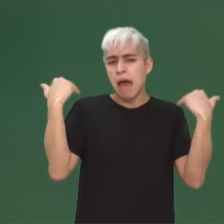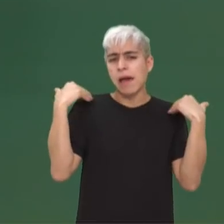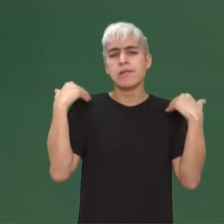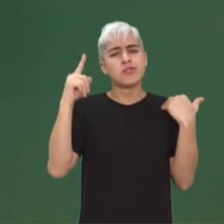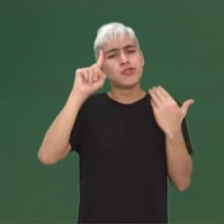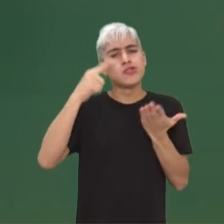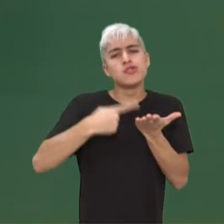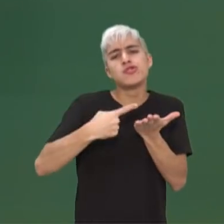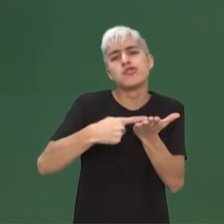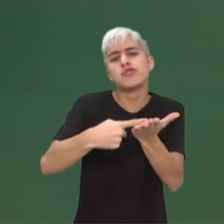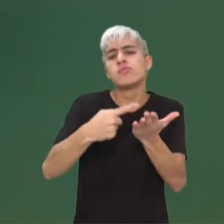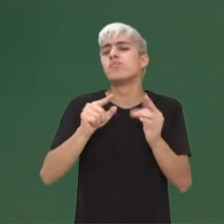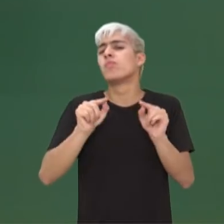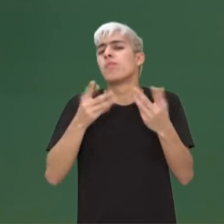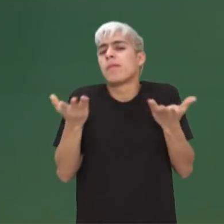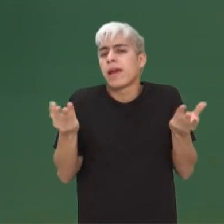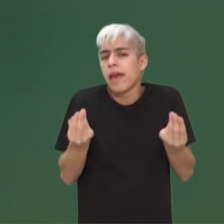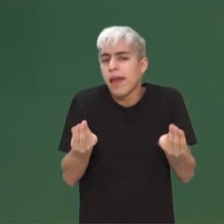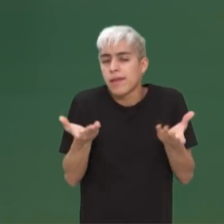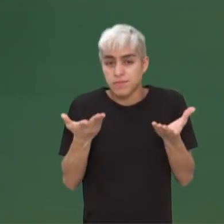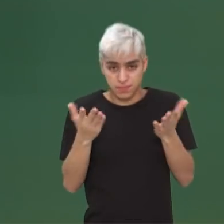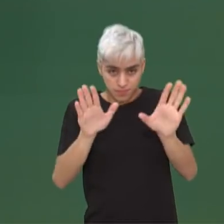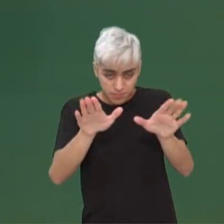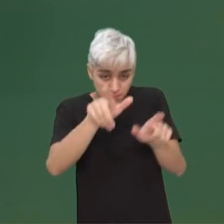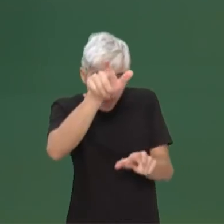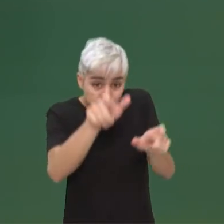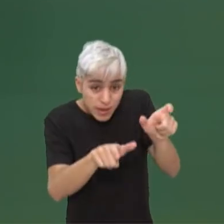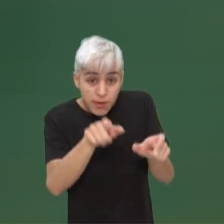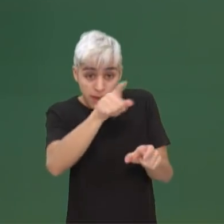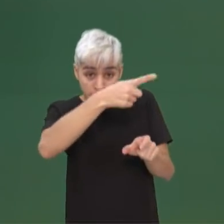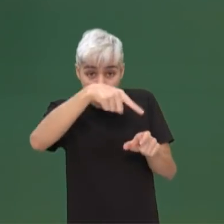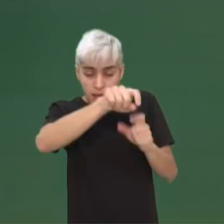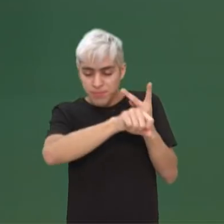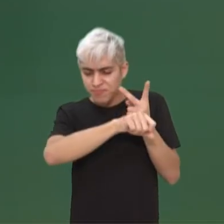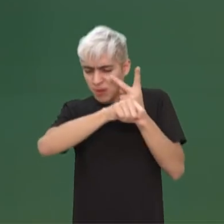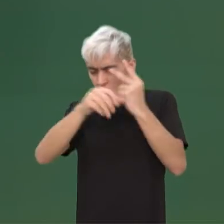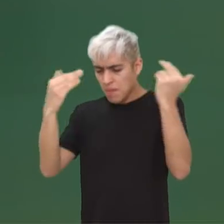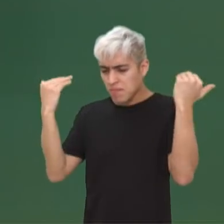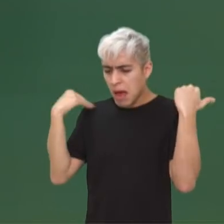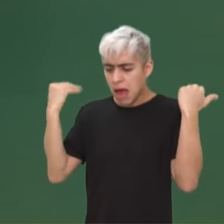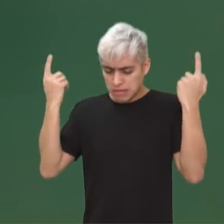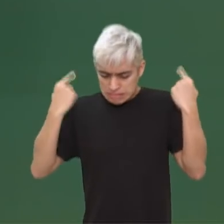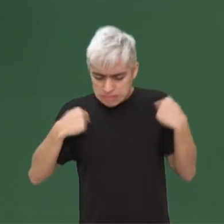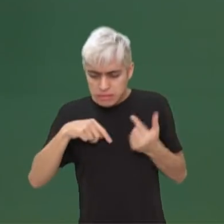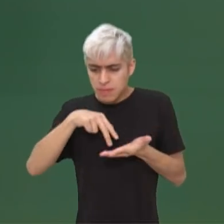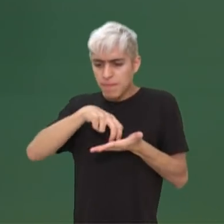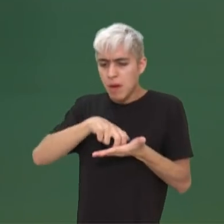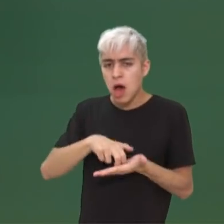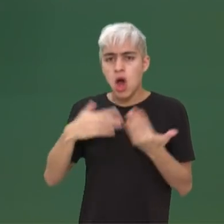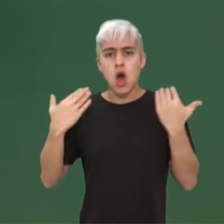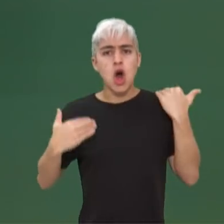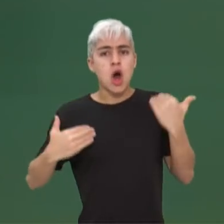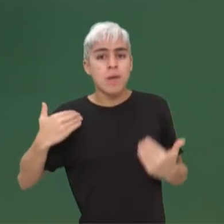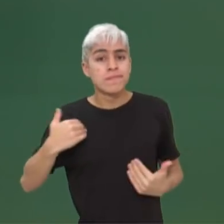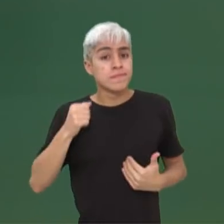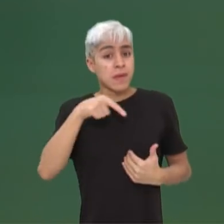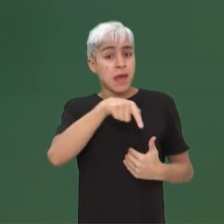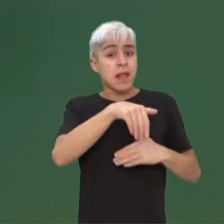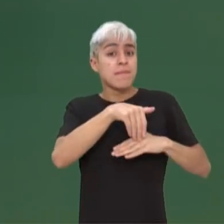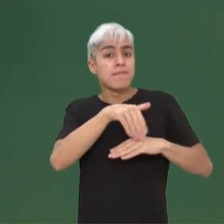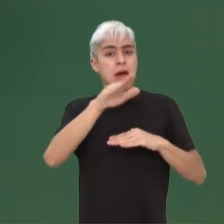rotina? Primeiramente, pessoas que praticam atividades físicas e também exercícios de flexibilidade, elas tendem a se tornar